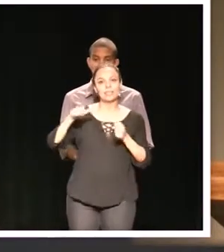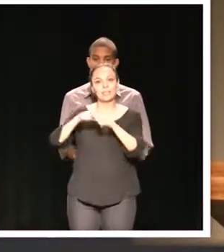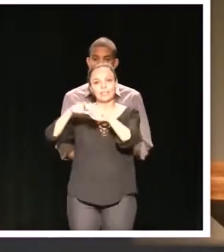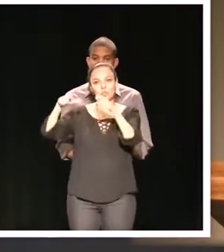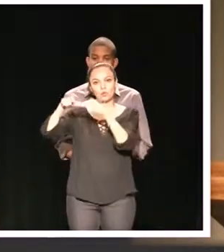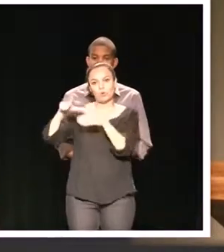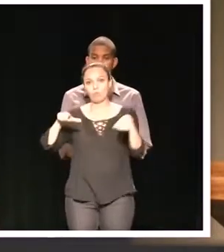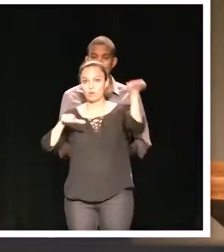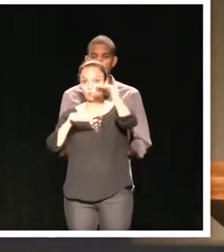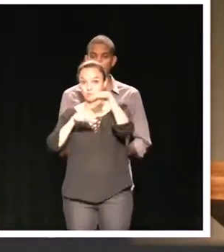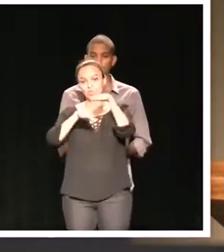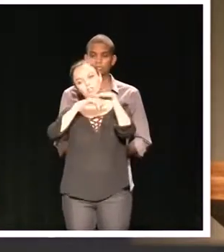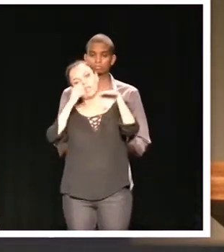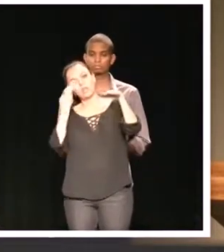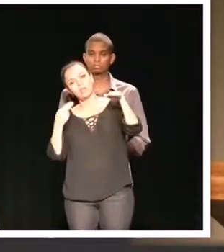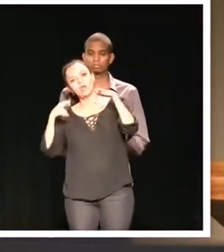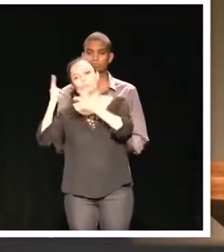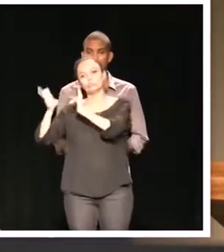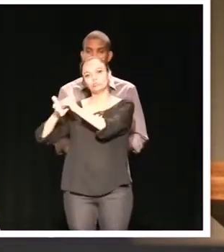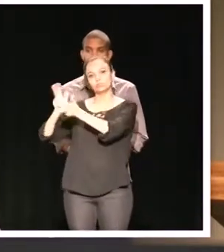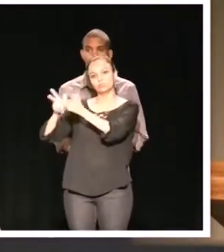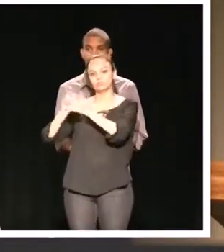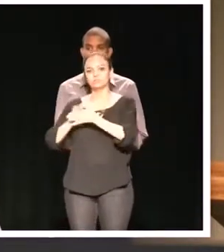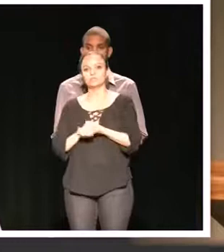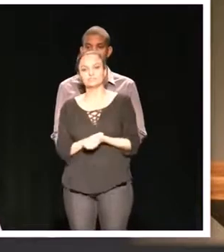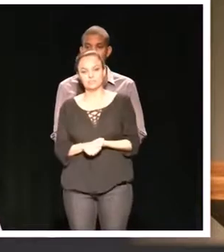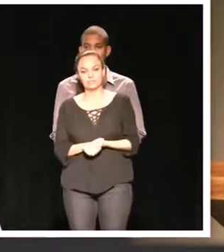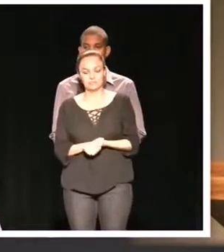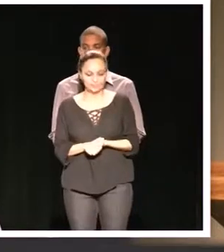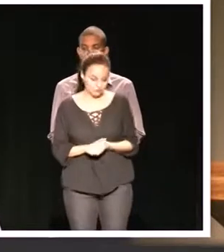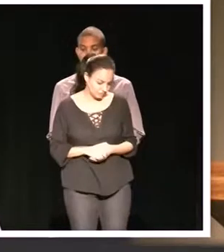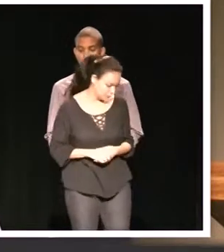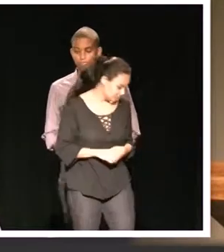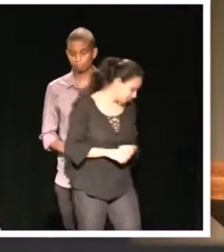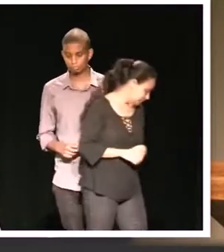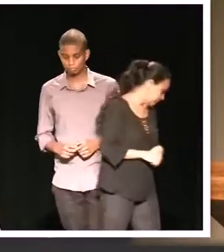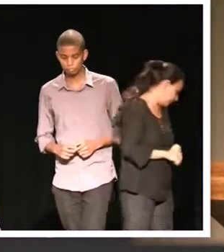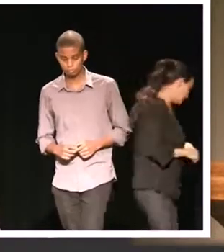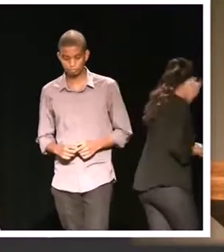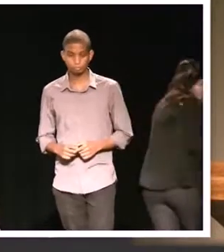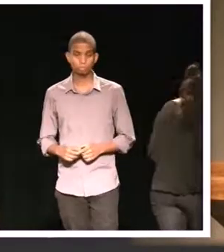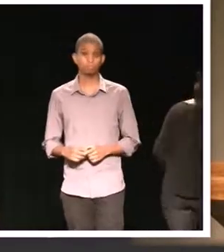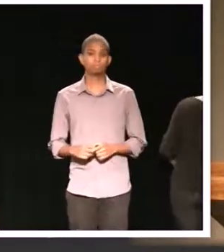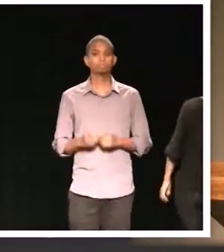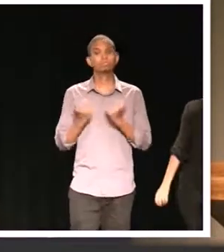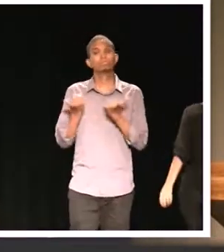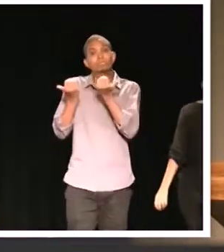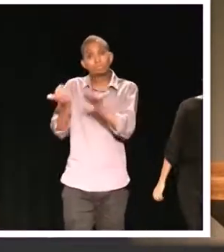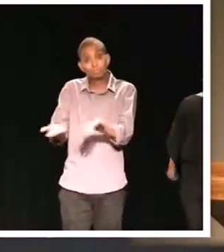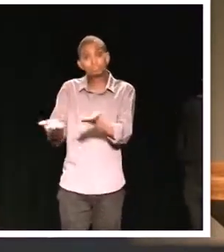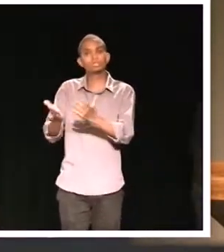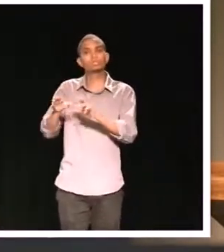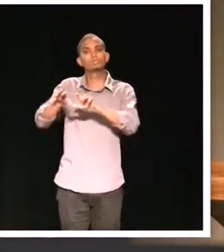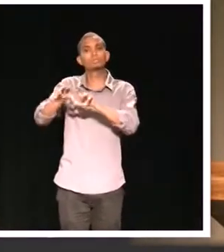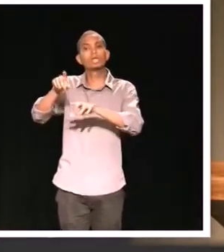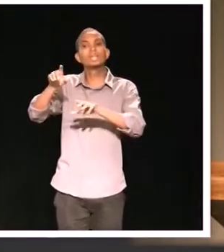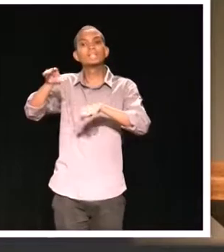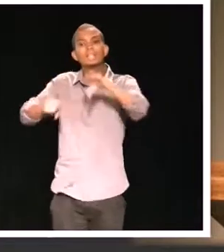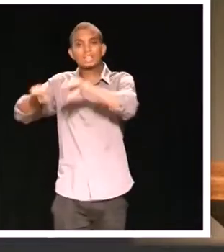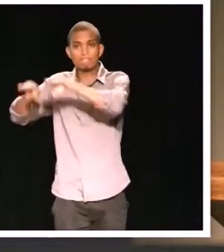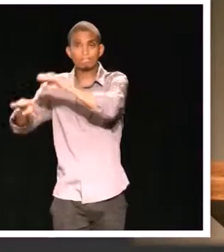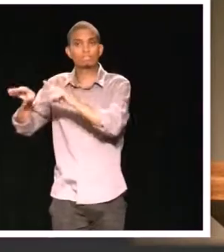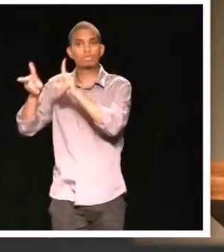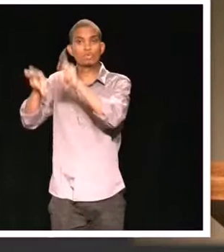sinais. Enfatizar os objetivos de fornecer aos surdos o mesmo nível de conhecimentos que os